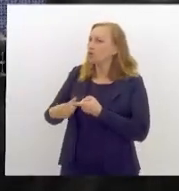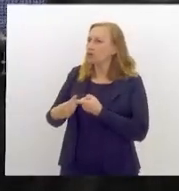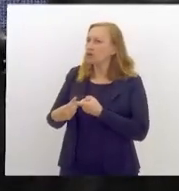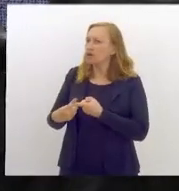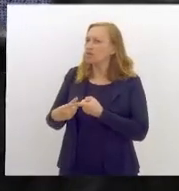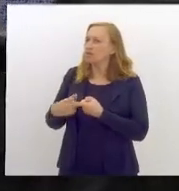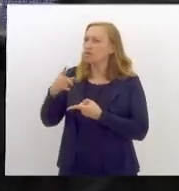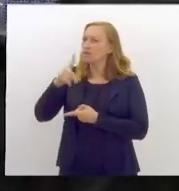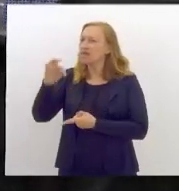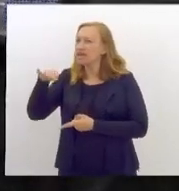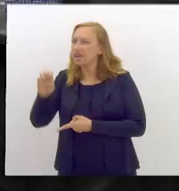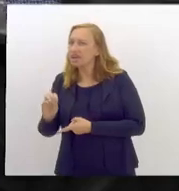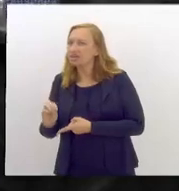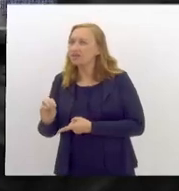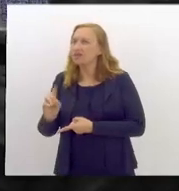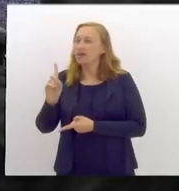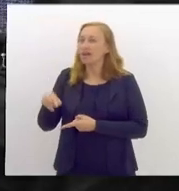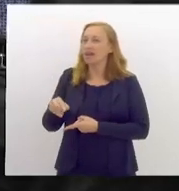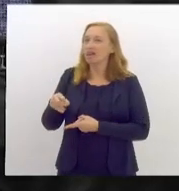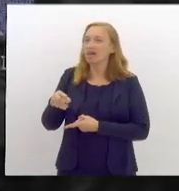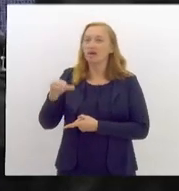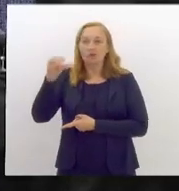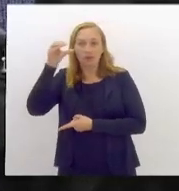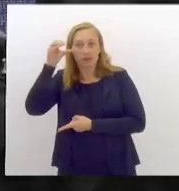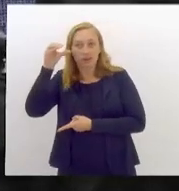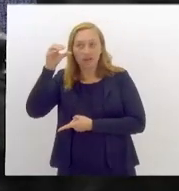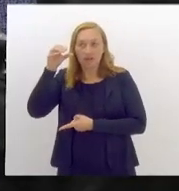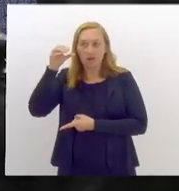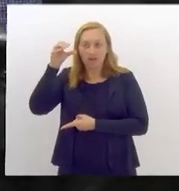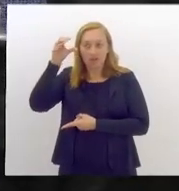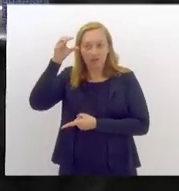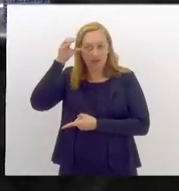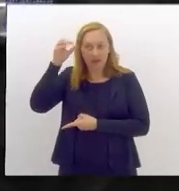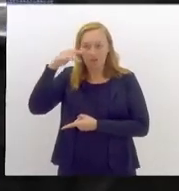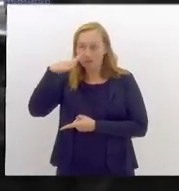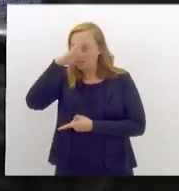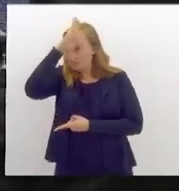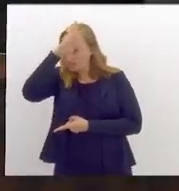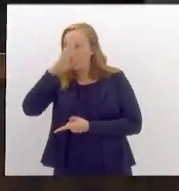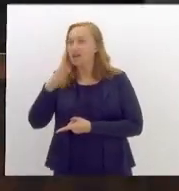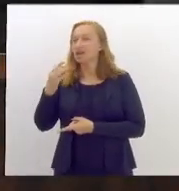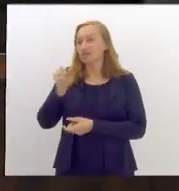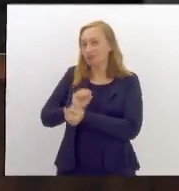zagueiro da cama era o Carlos bolsonaro eu espero que salvar hoje